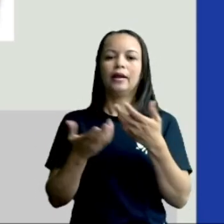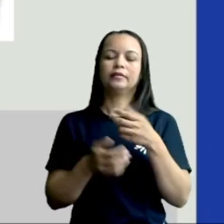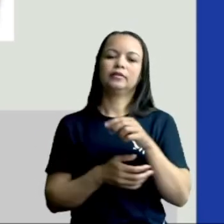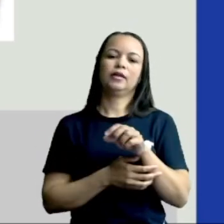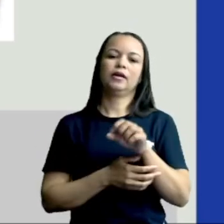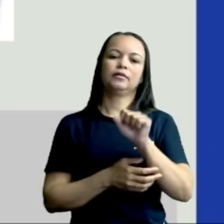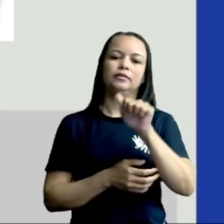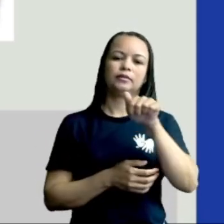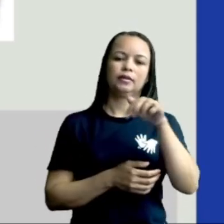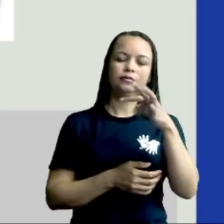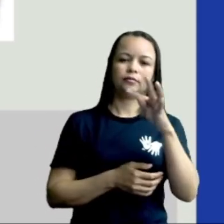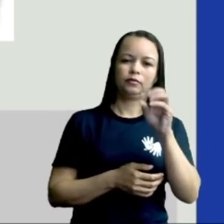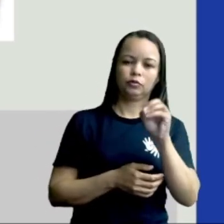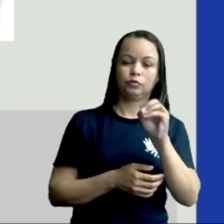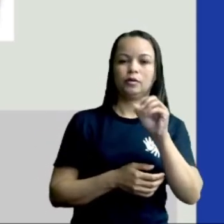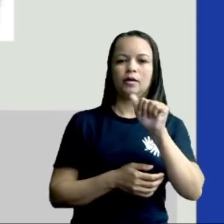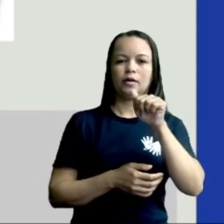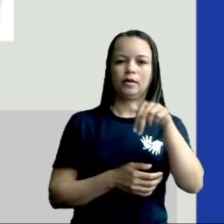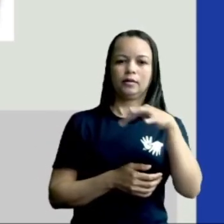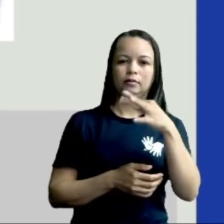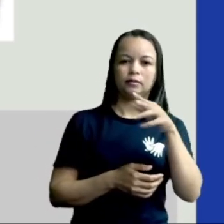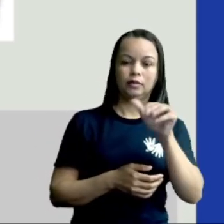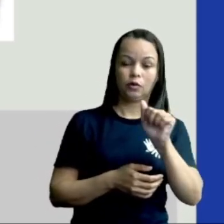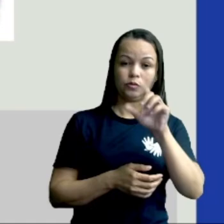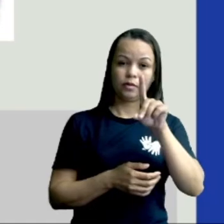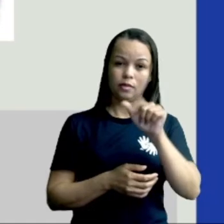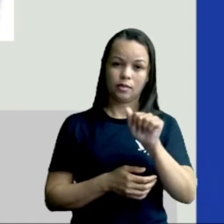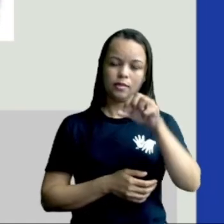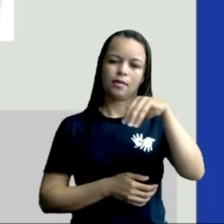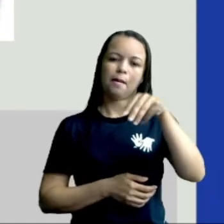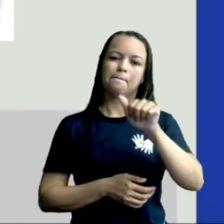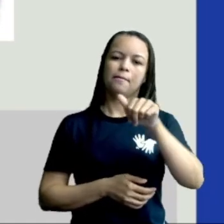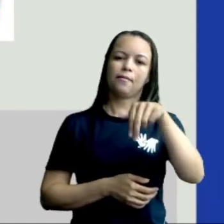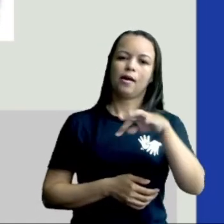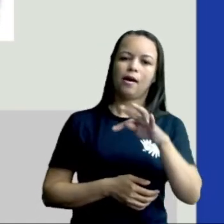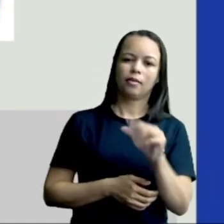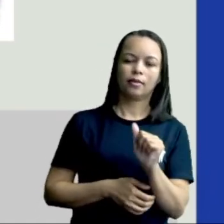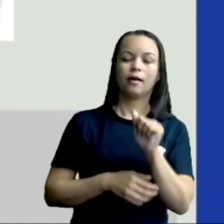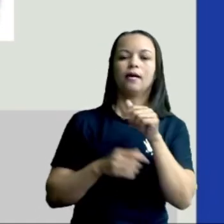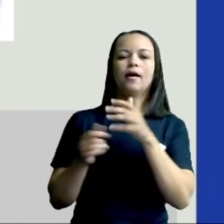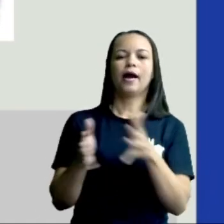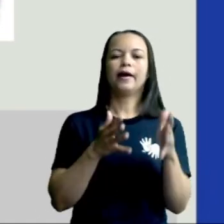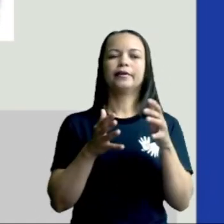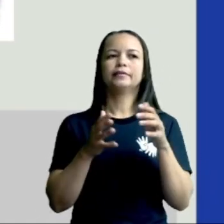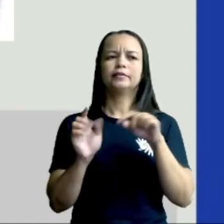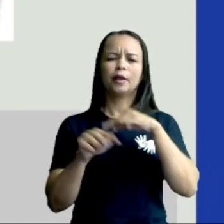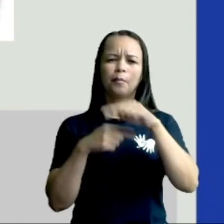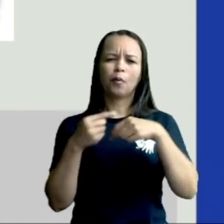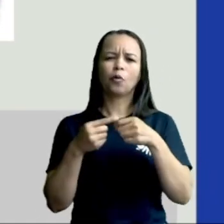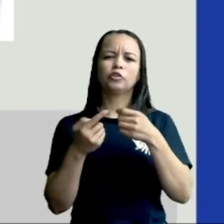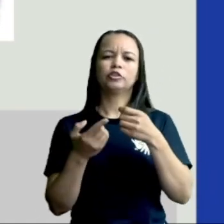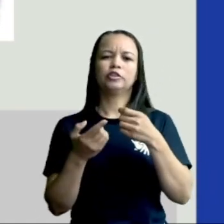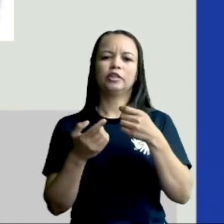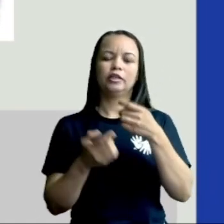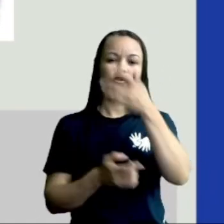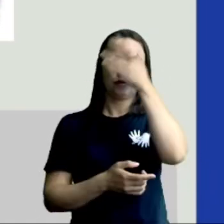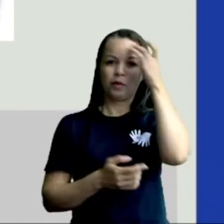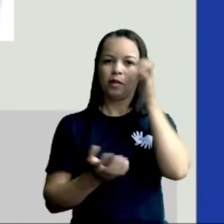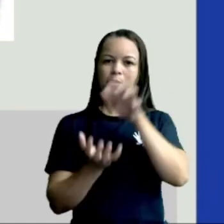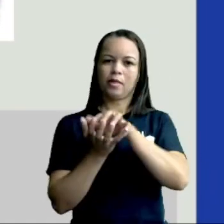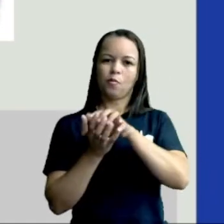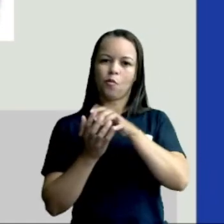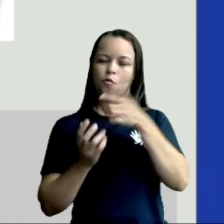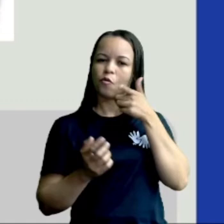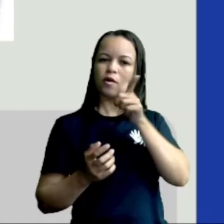da Mata. E depois da Batalha do Monte das Tabocas, lembra que os pernambucanos saíram vitoriosos e